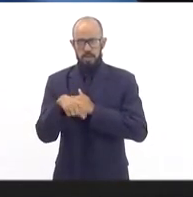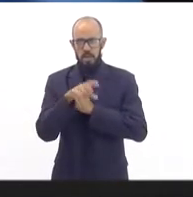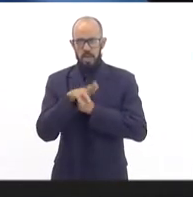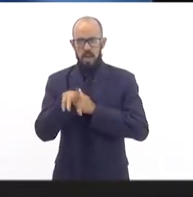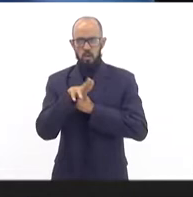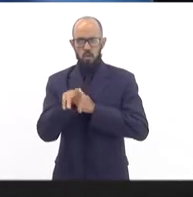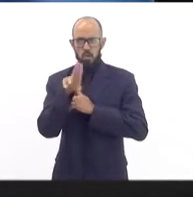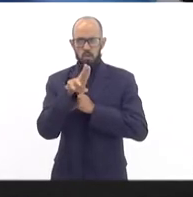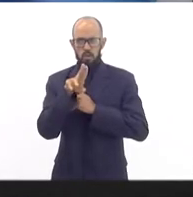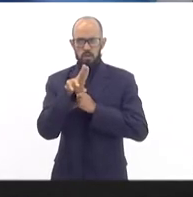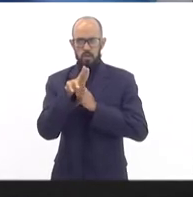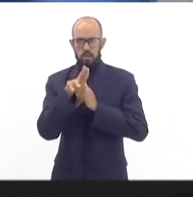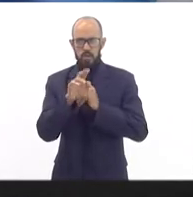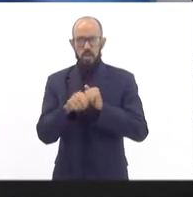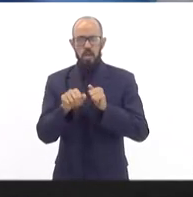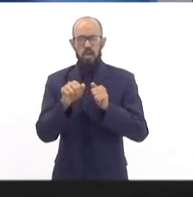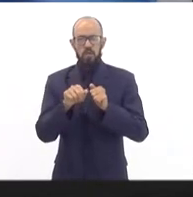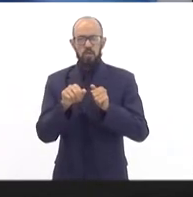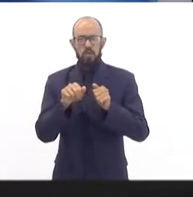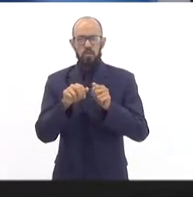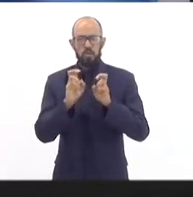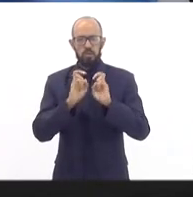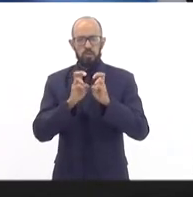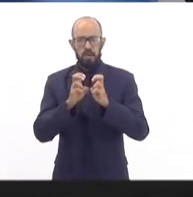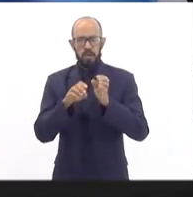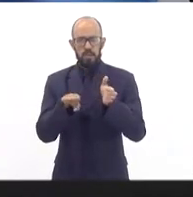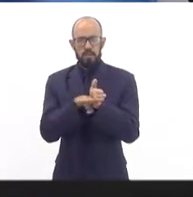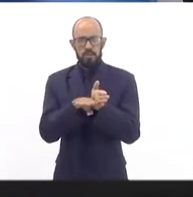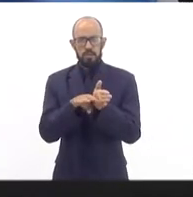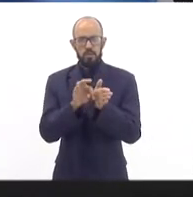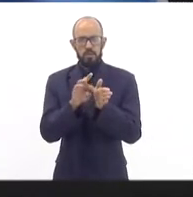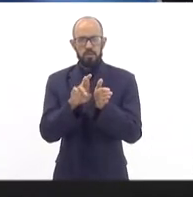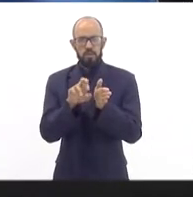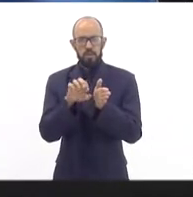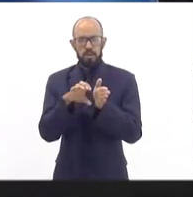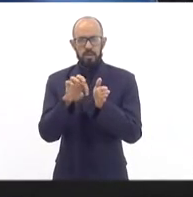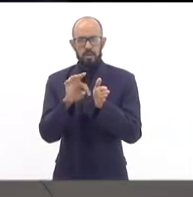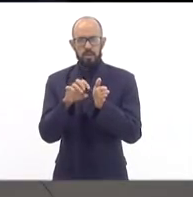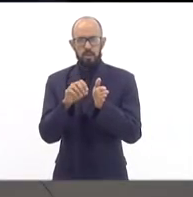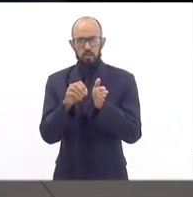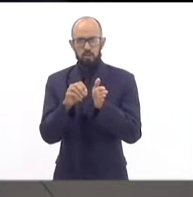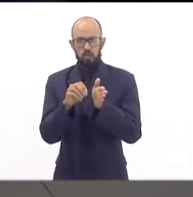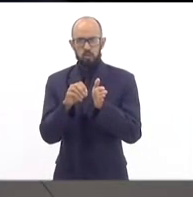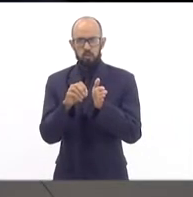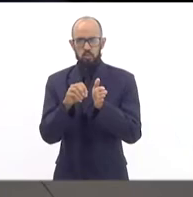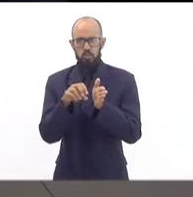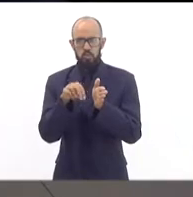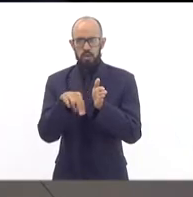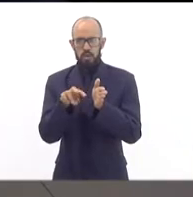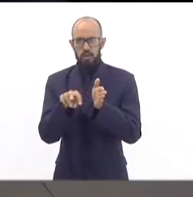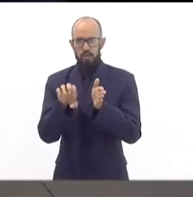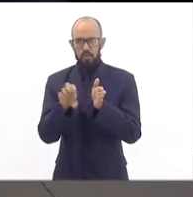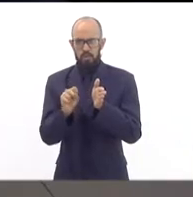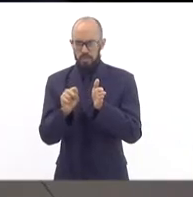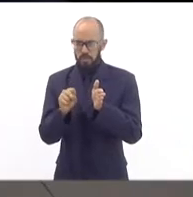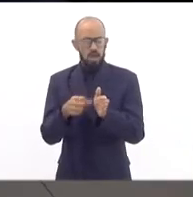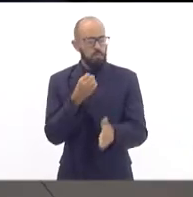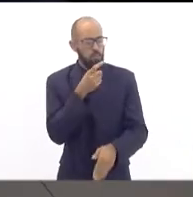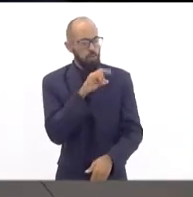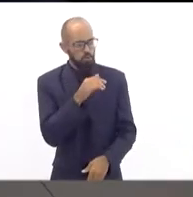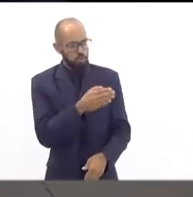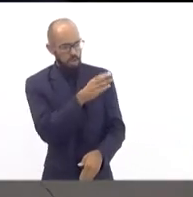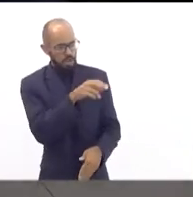na estação Tancredo Neves, que é uma estação depois de Santa Cruz. Então, Kátia, bom dia. Vou